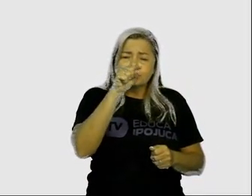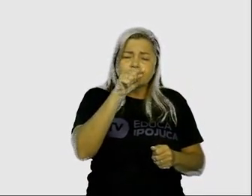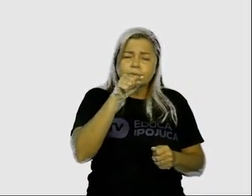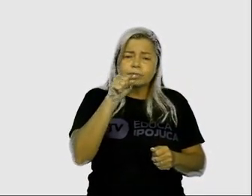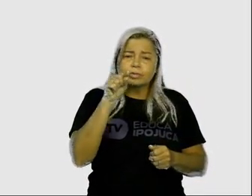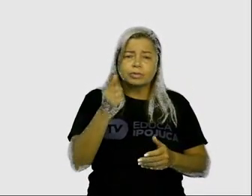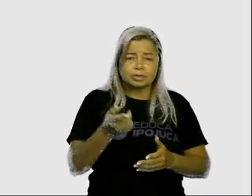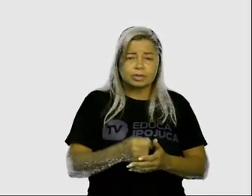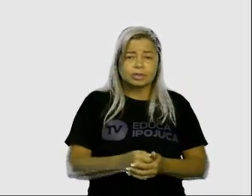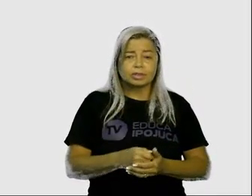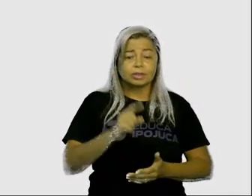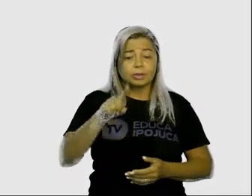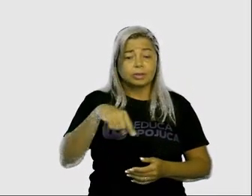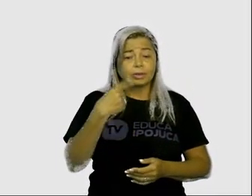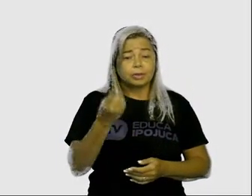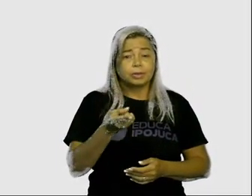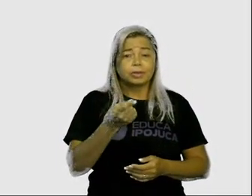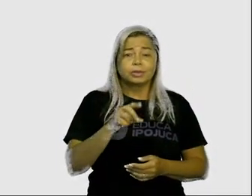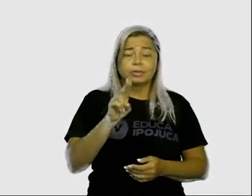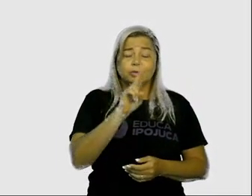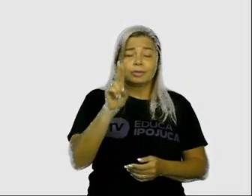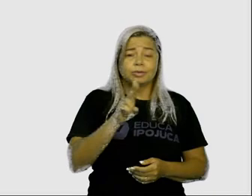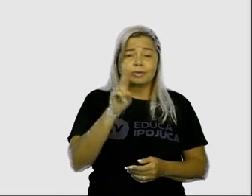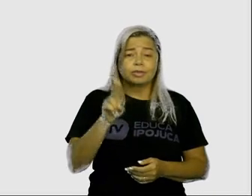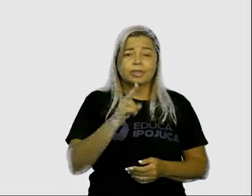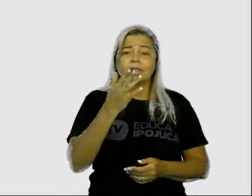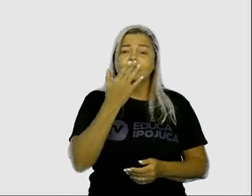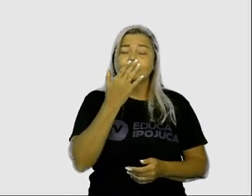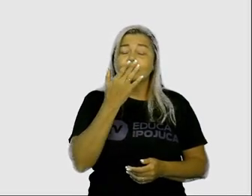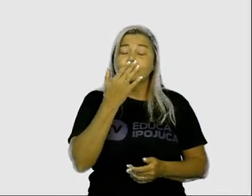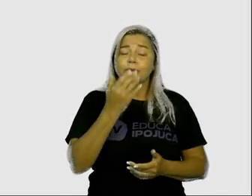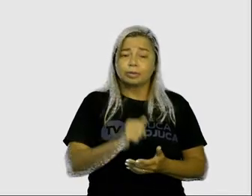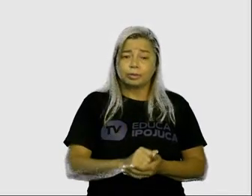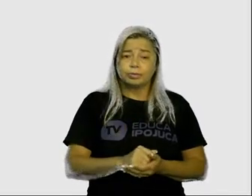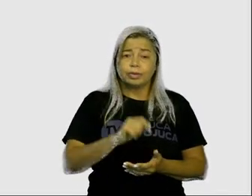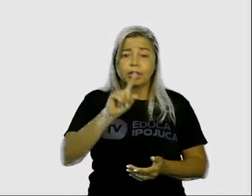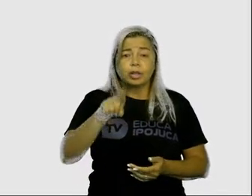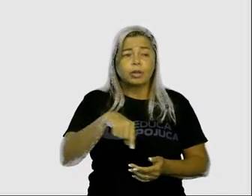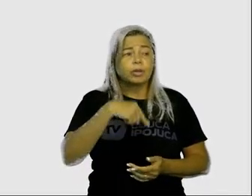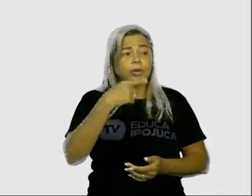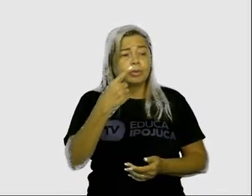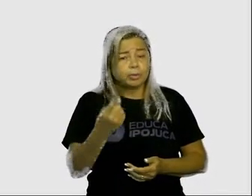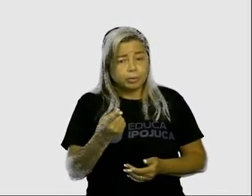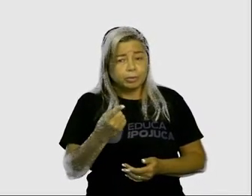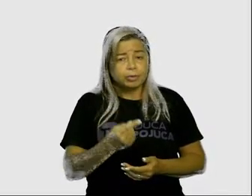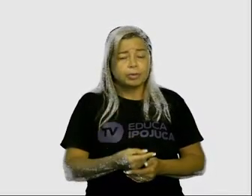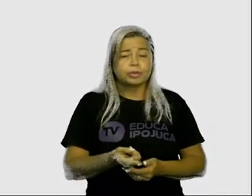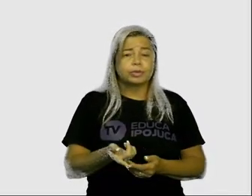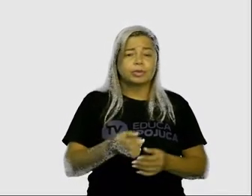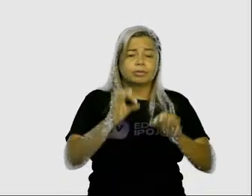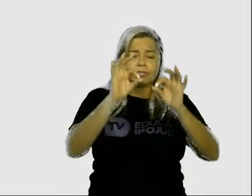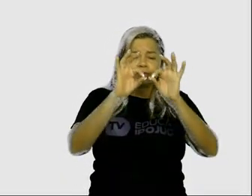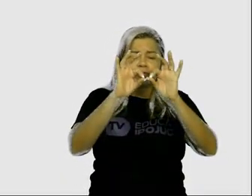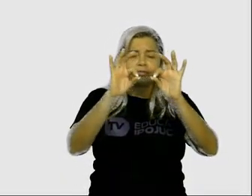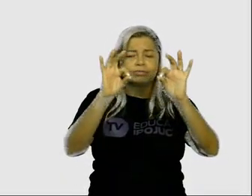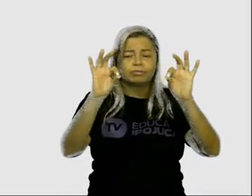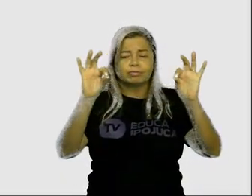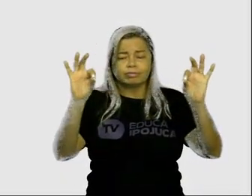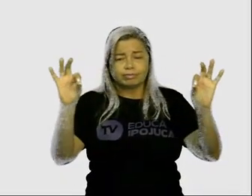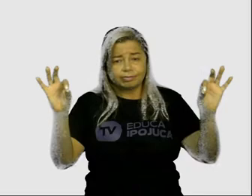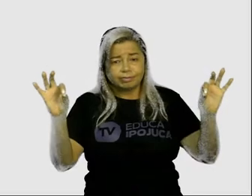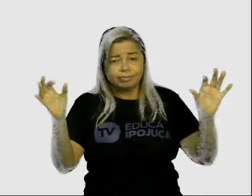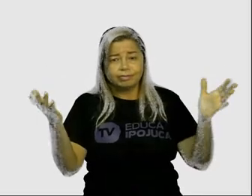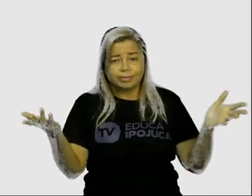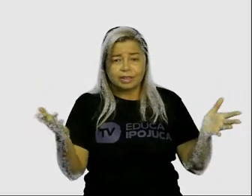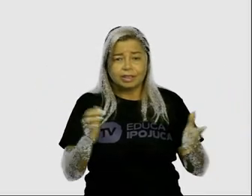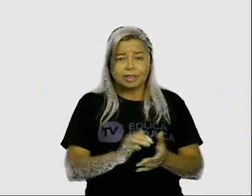aqui com esse movimento. Temos aqui, ó, linhas, temos formas. Esse aqui é Romero Brito. É Romero Brito,